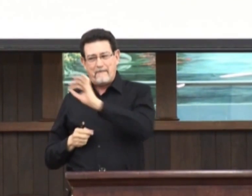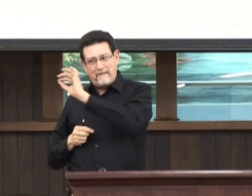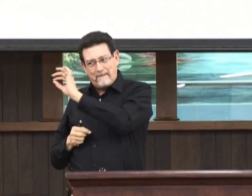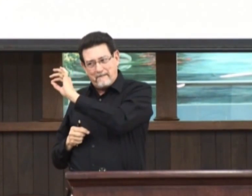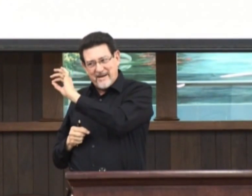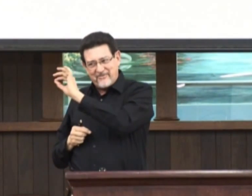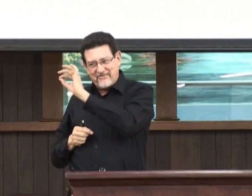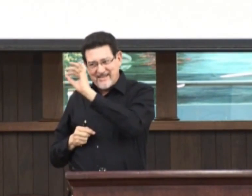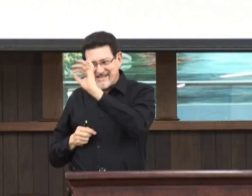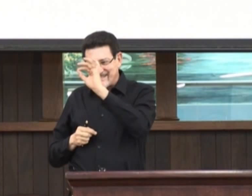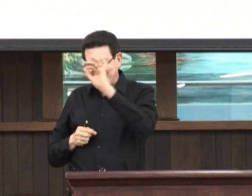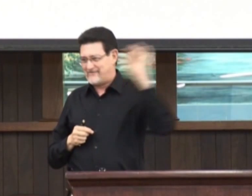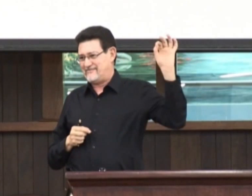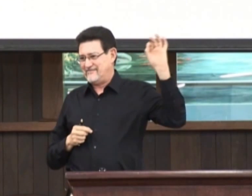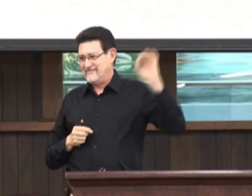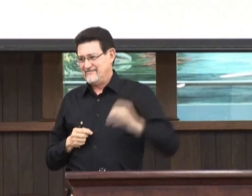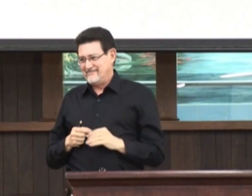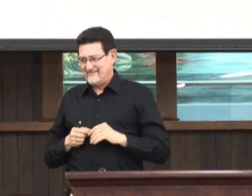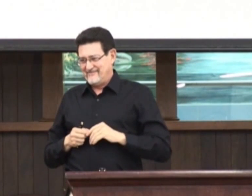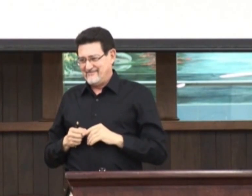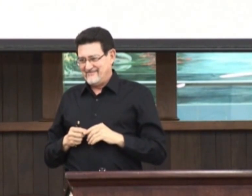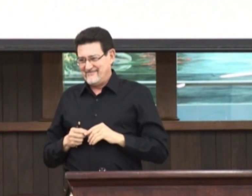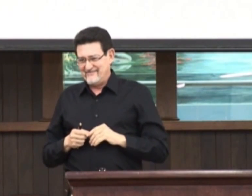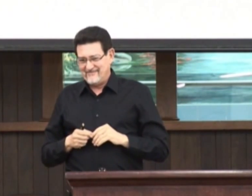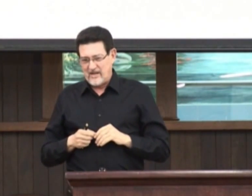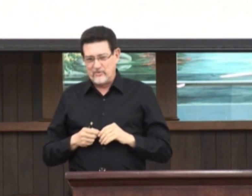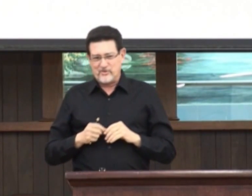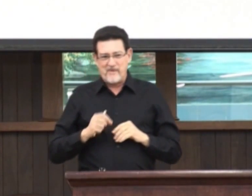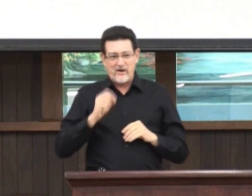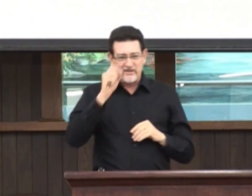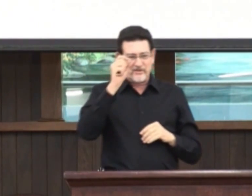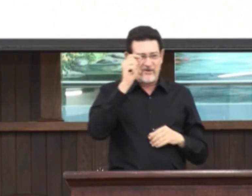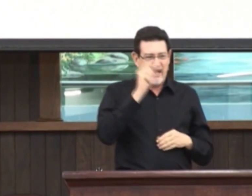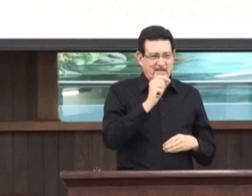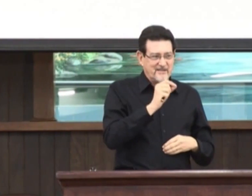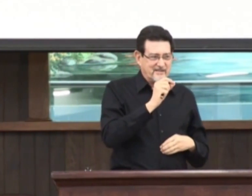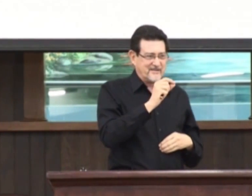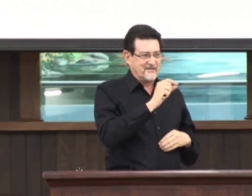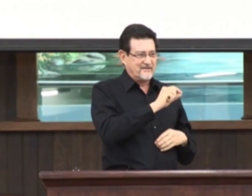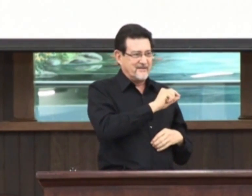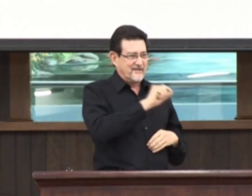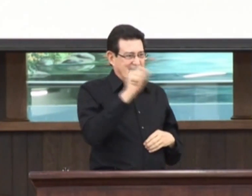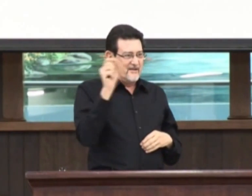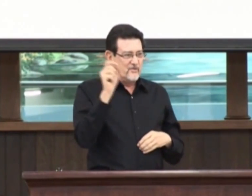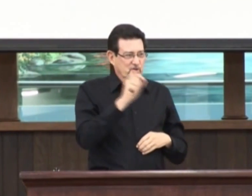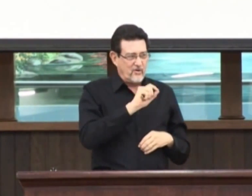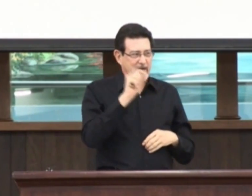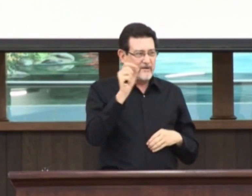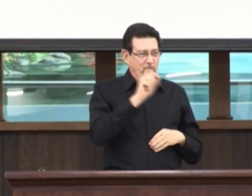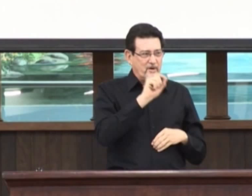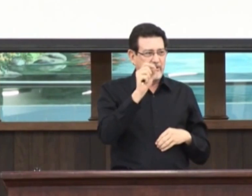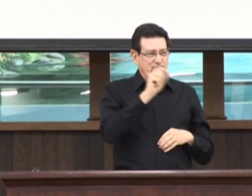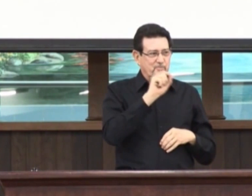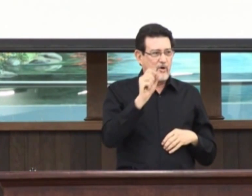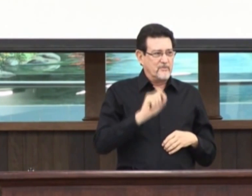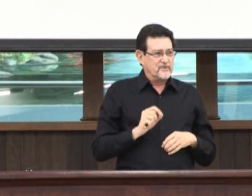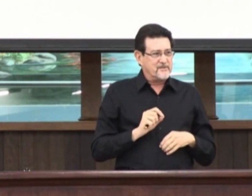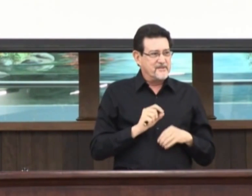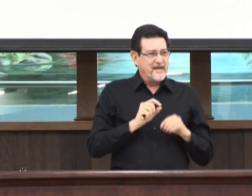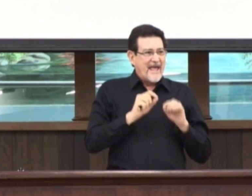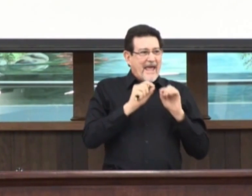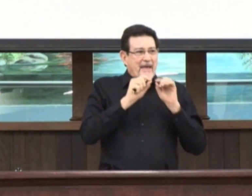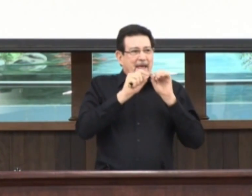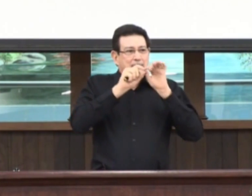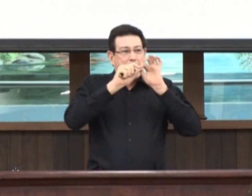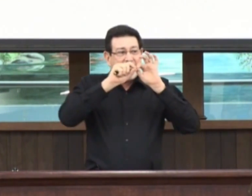E é uma perfeição. É um dos melhores corais, o coral dos